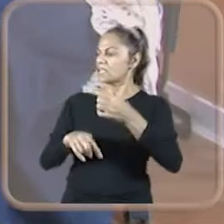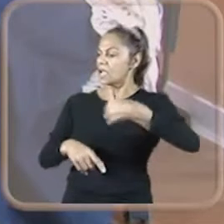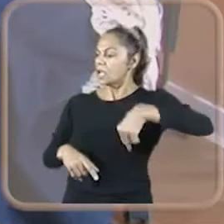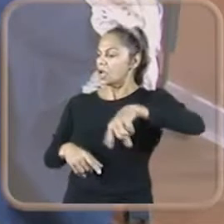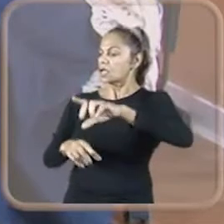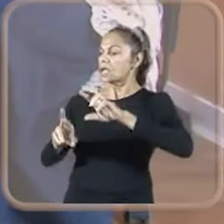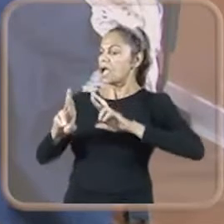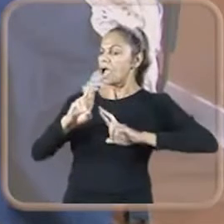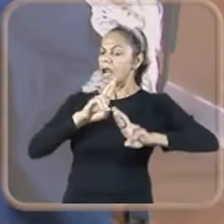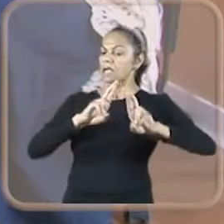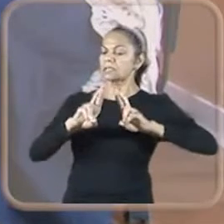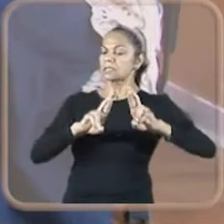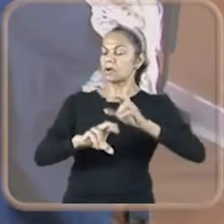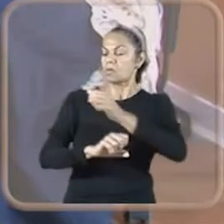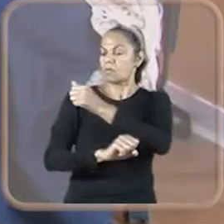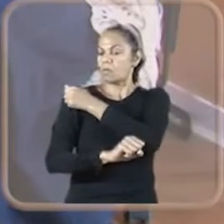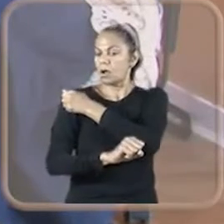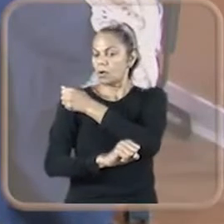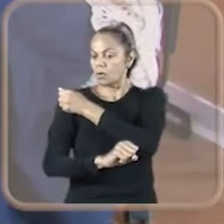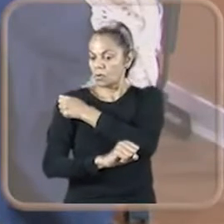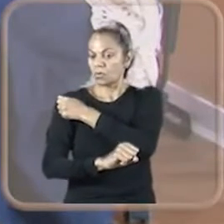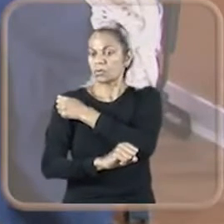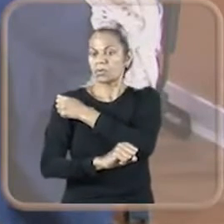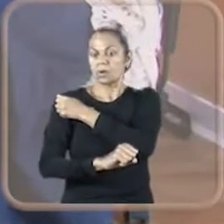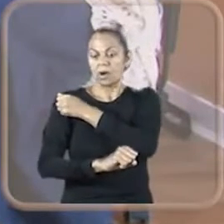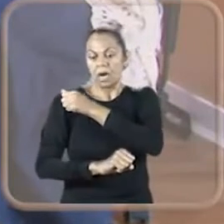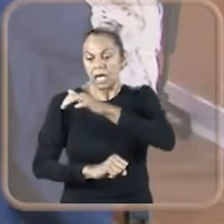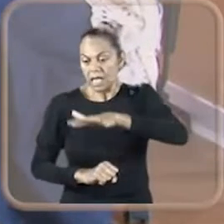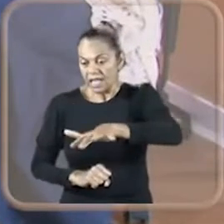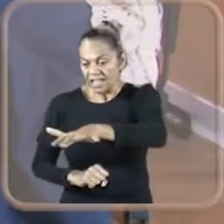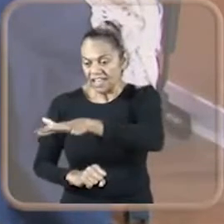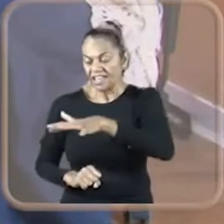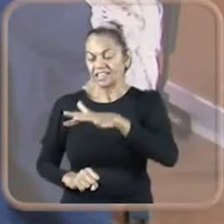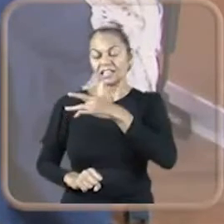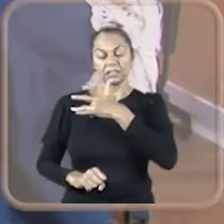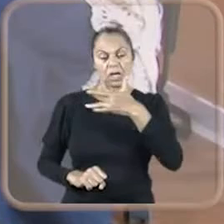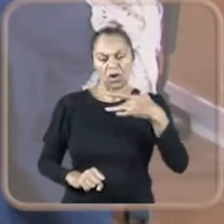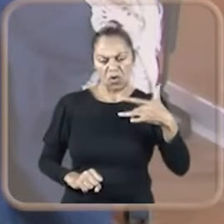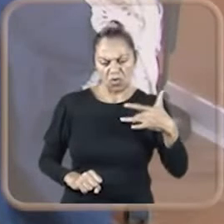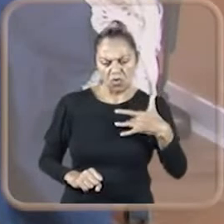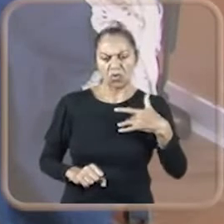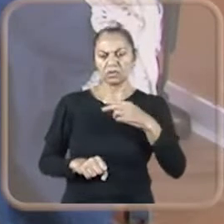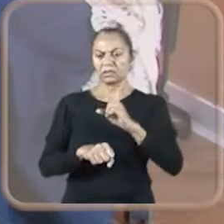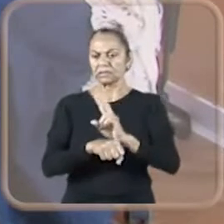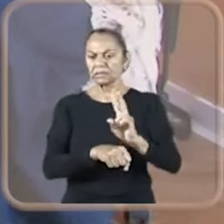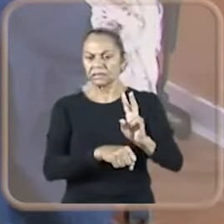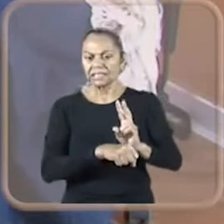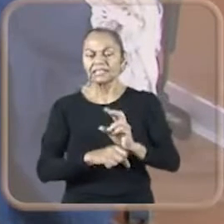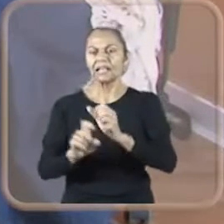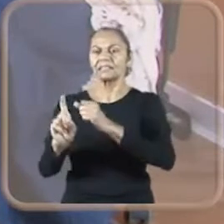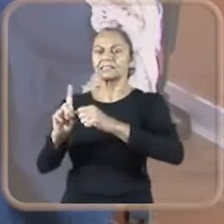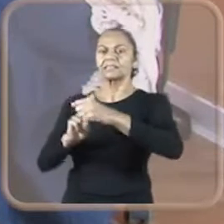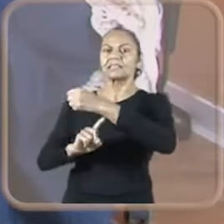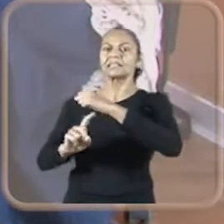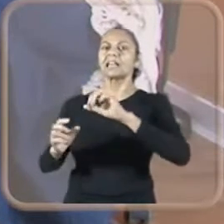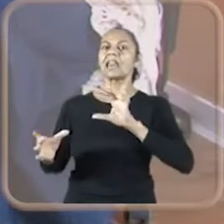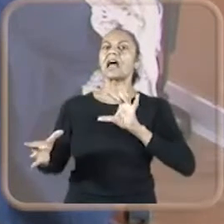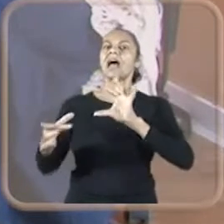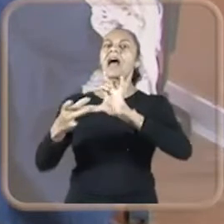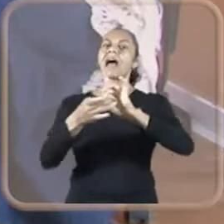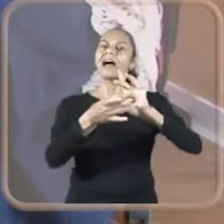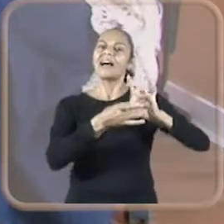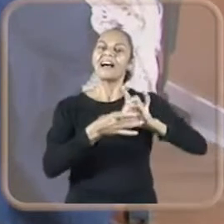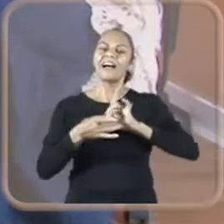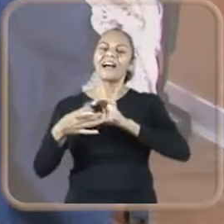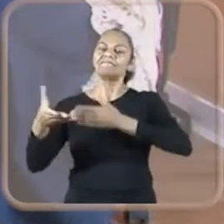a gente consiga, nessa relação que se tem com o aluno, né, e o aluno ele está na educação, ele está na saúde, ele está na assistência, que a gente